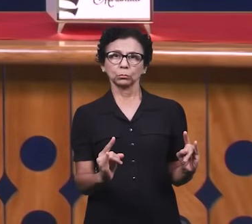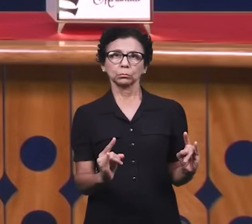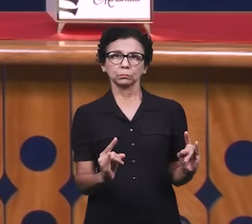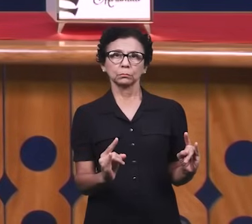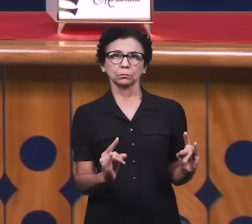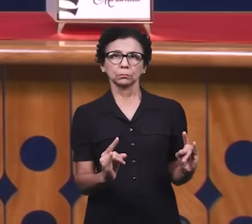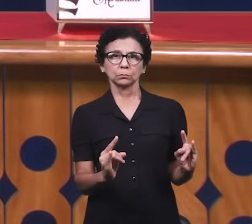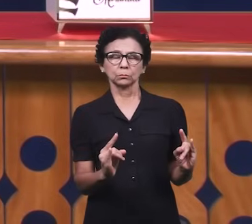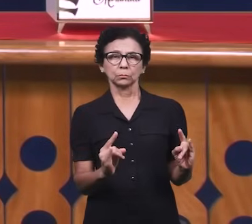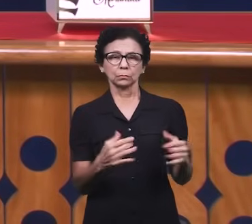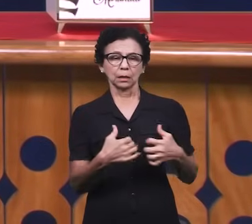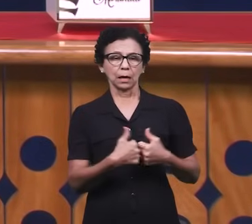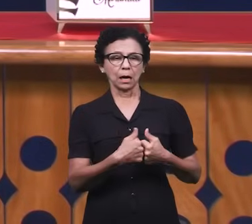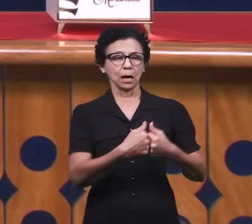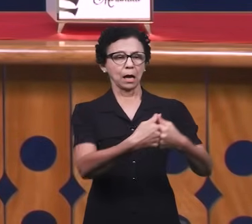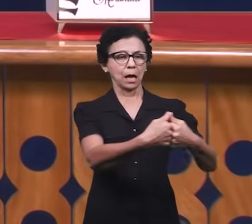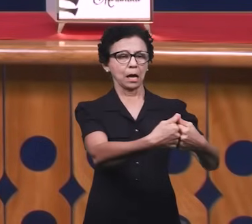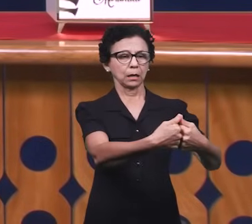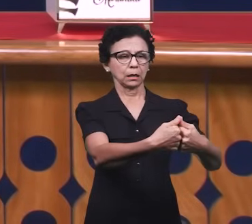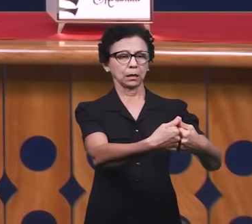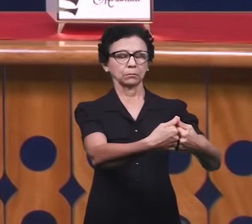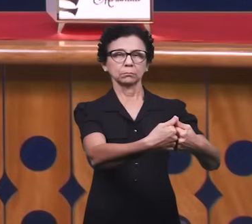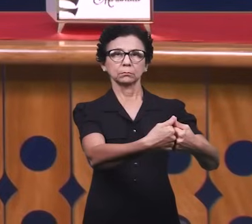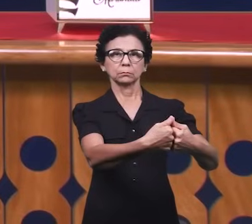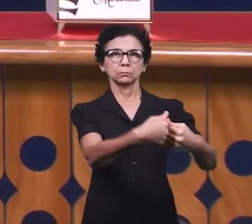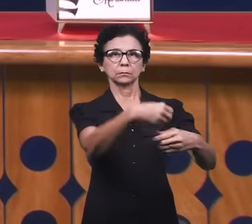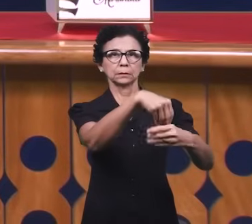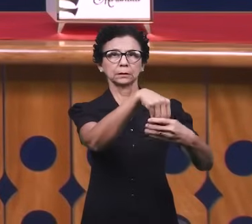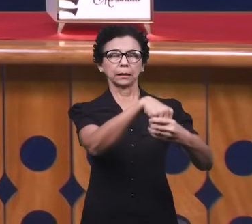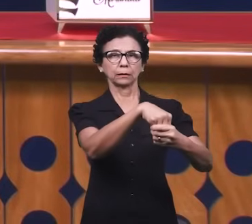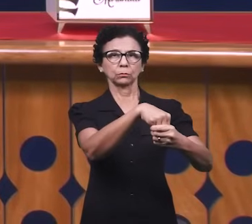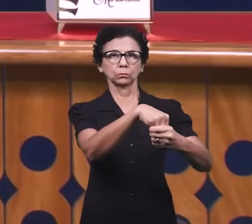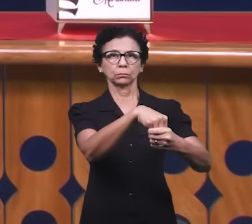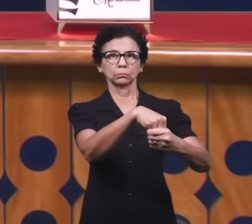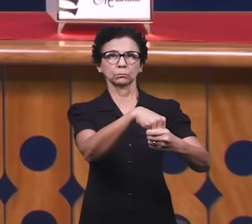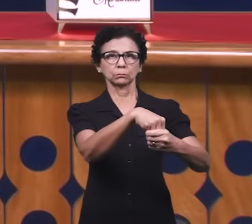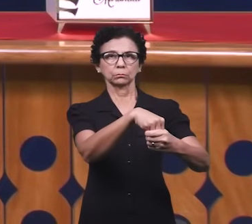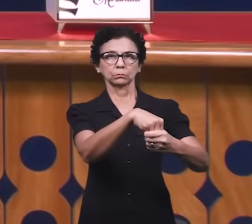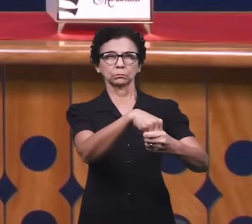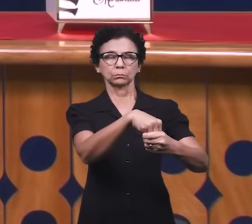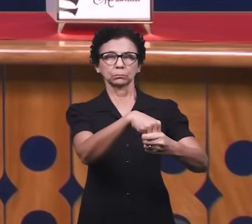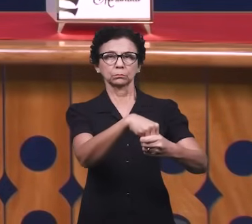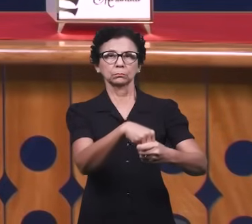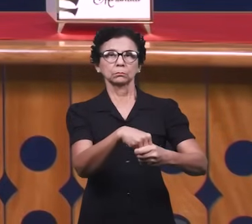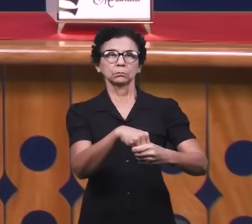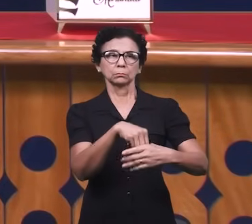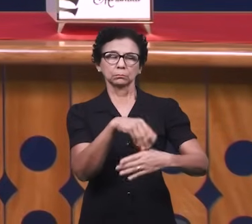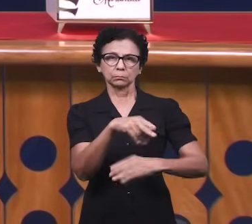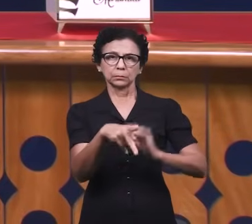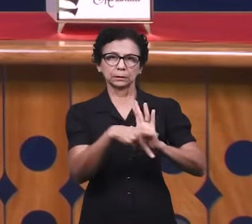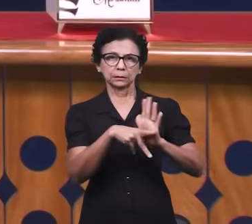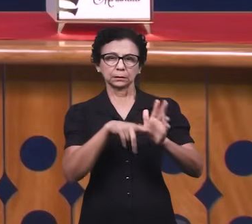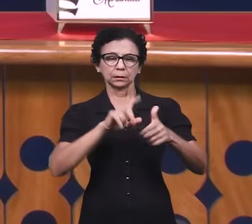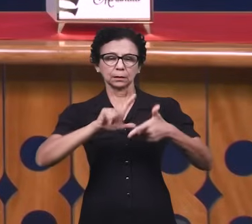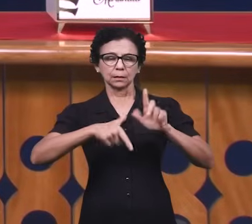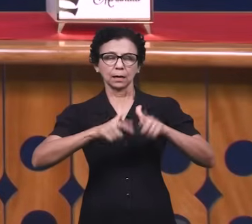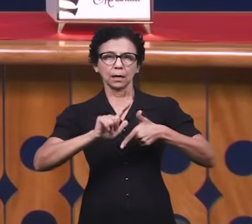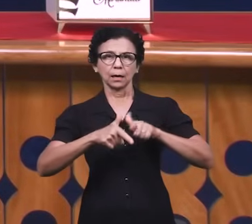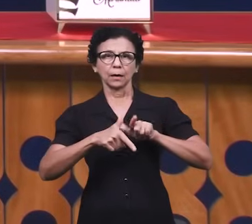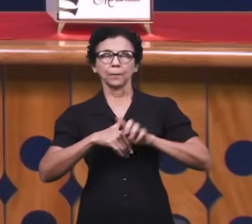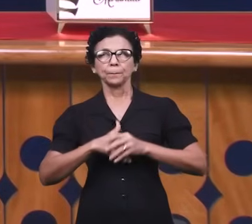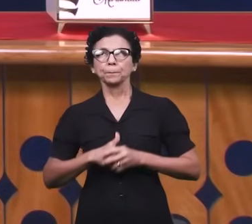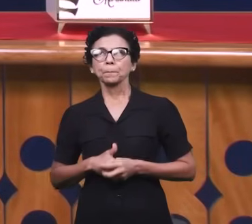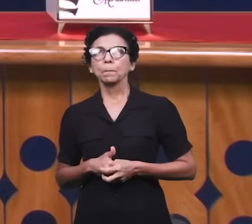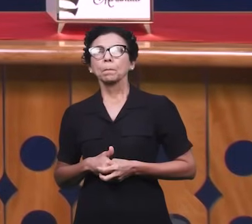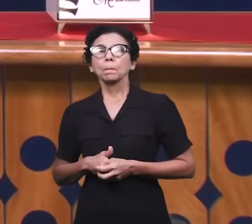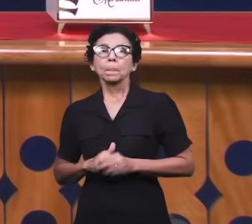centro das tendas do povo de Israel. Ou seja, o Senhor estava acessível a todo aquele